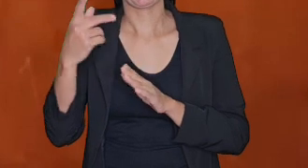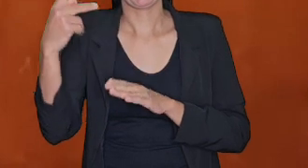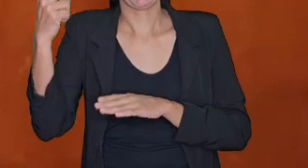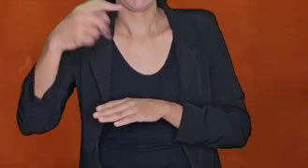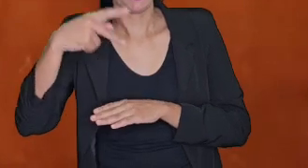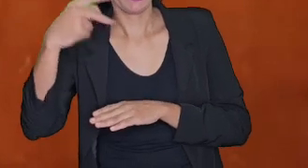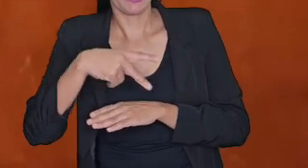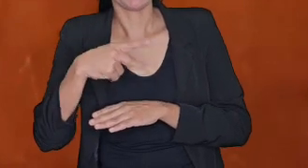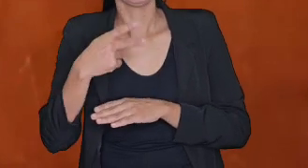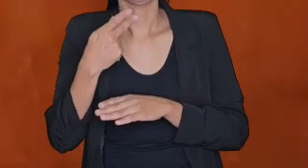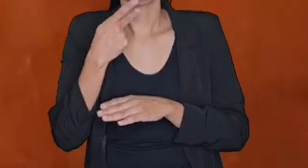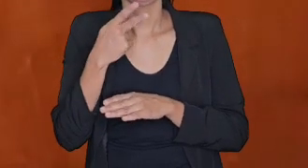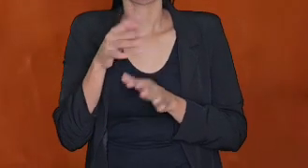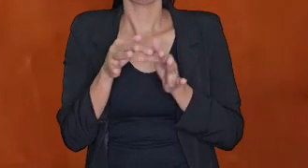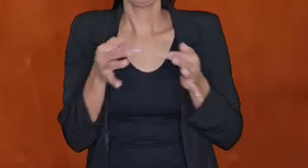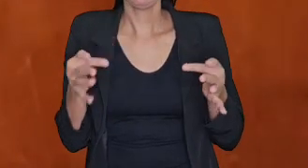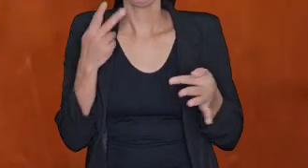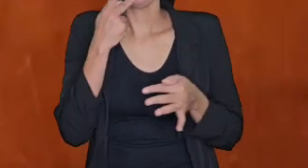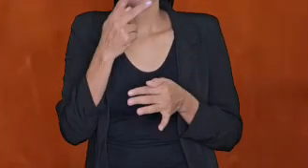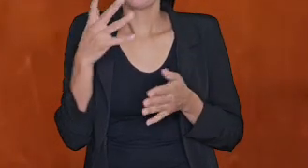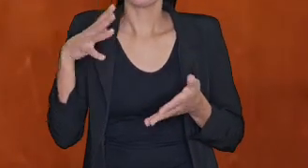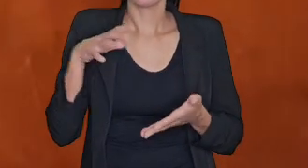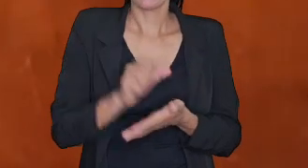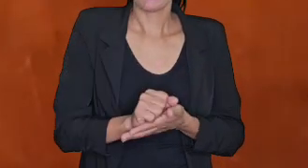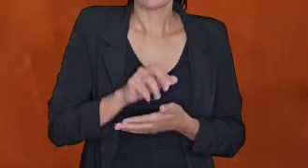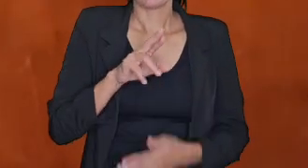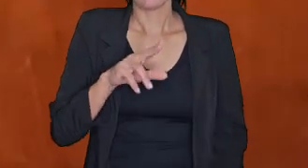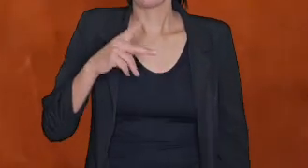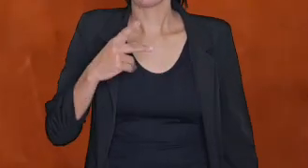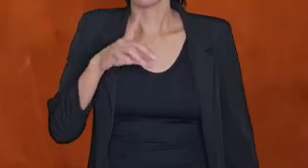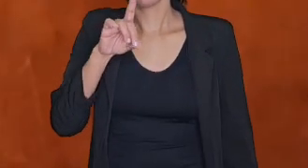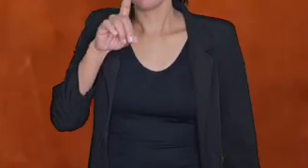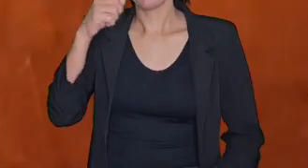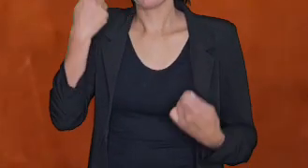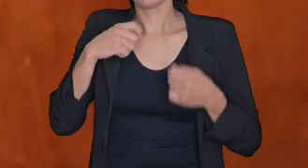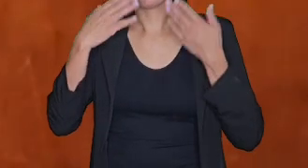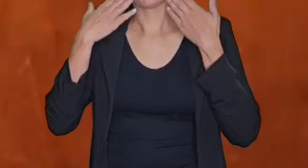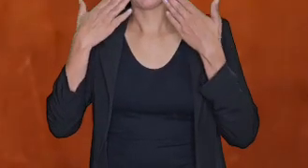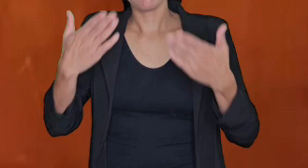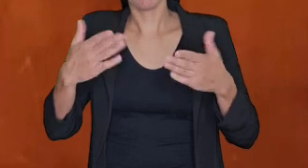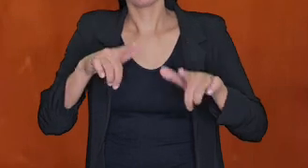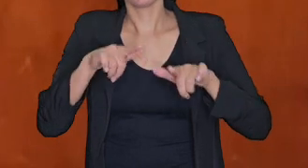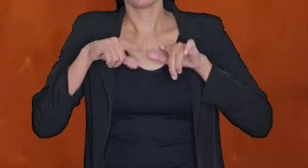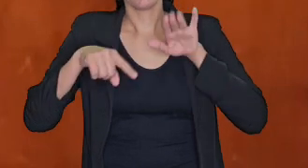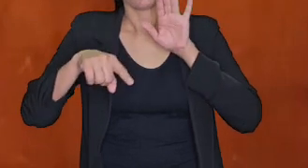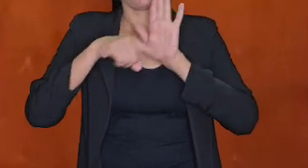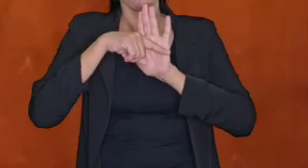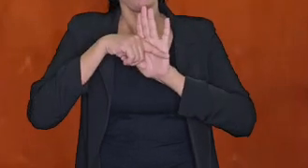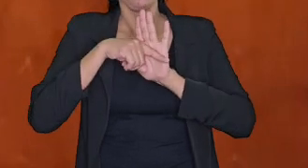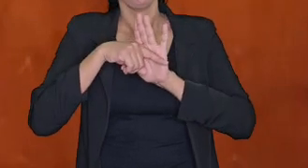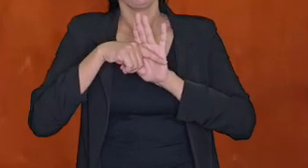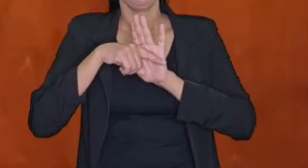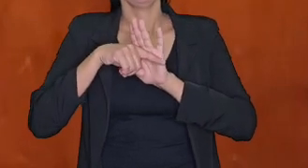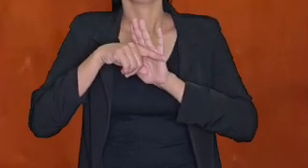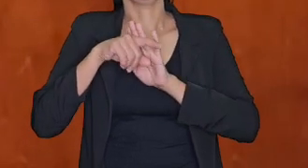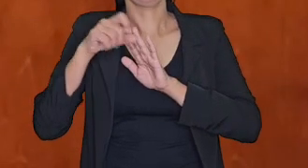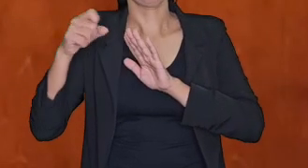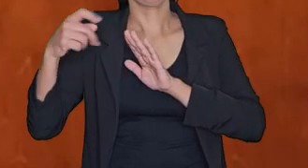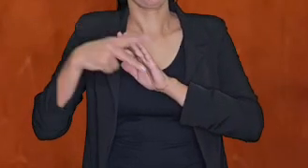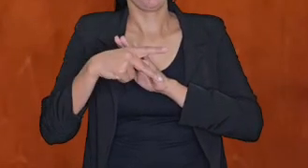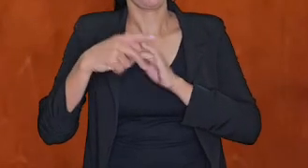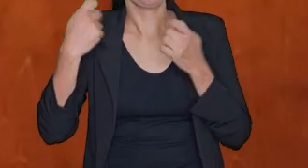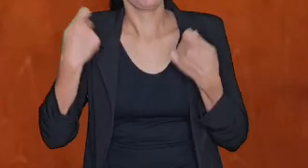lei previdenciária genérica, que dizia o seguinte: para registrar em RTD, precisa apresentar